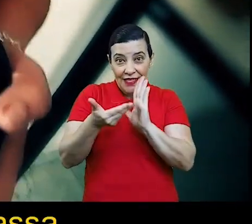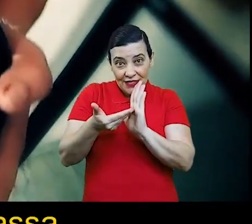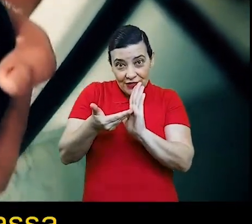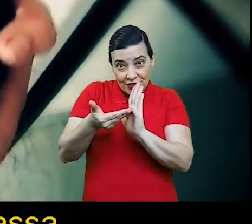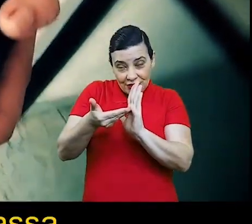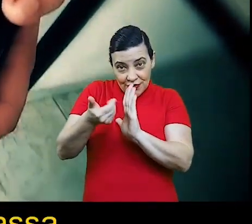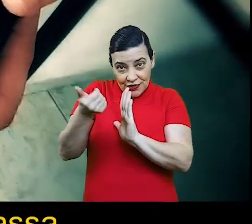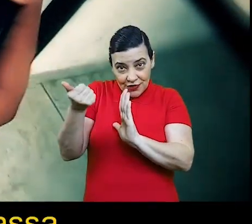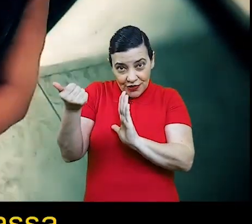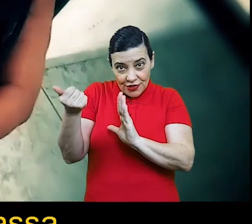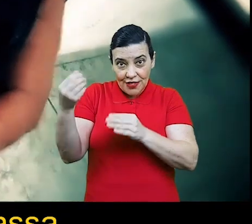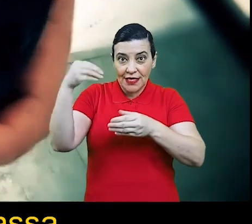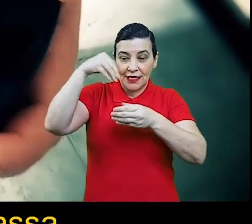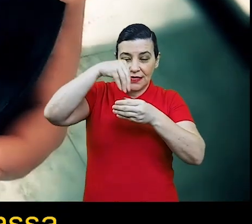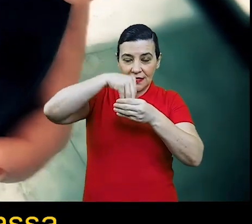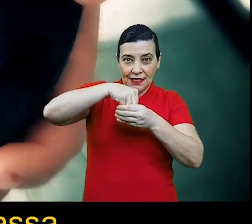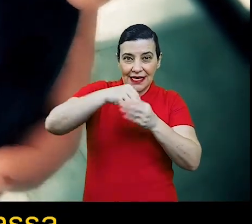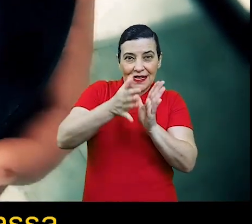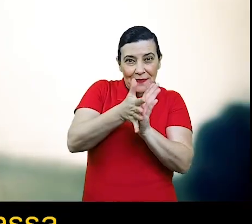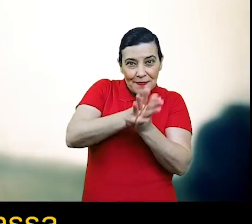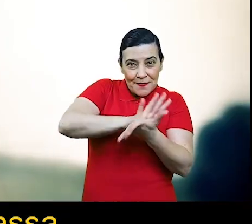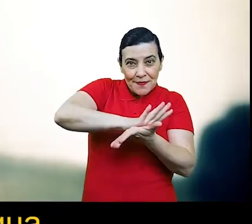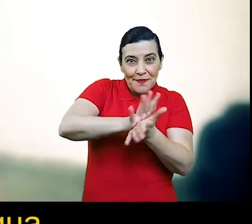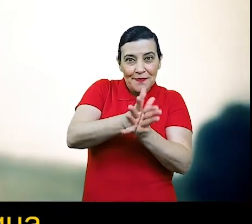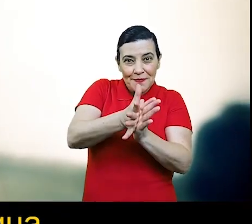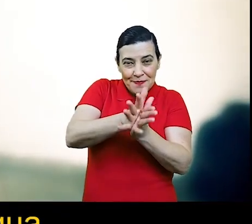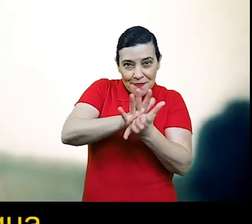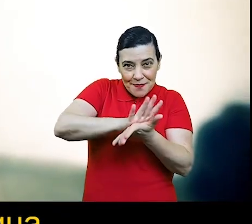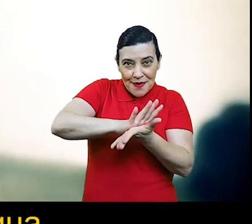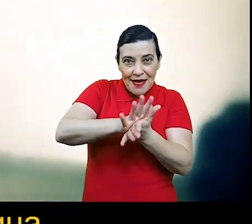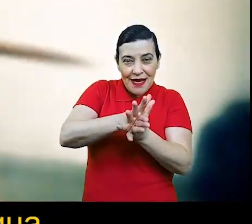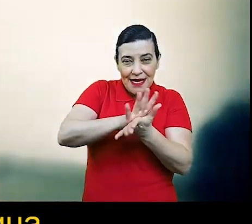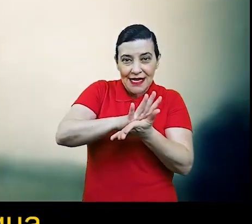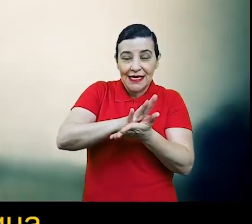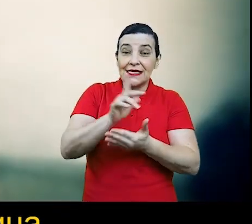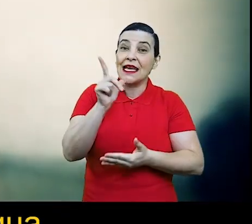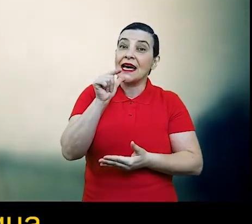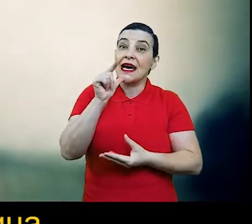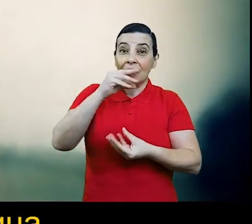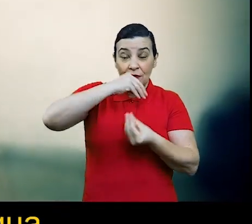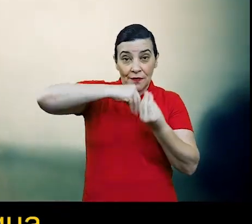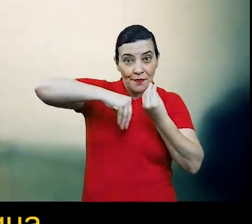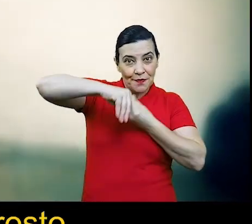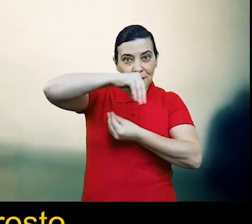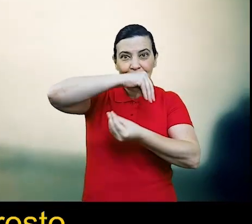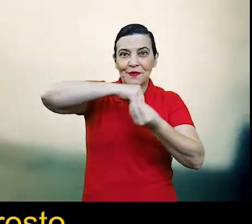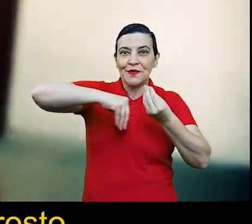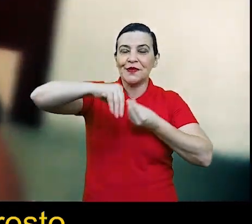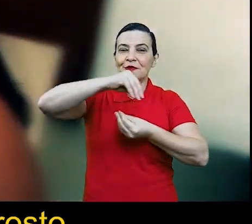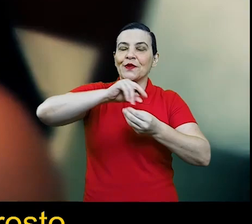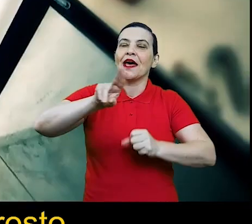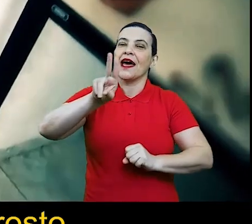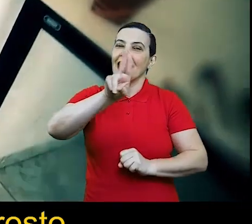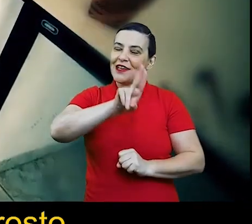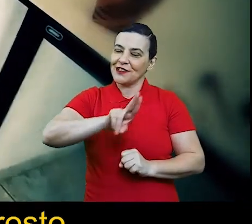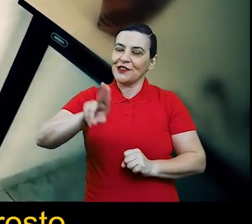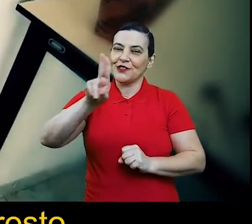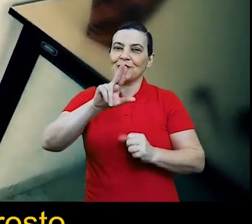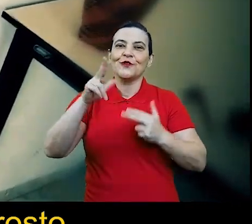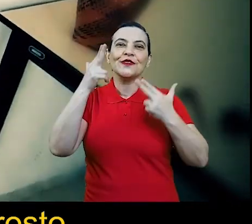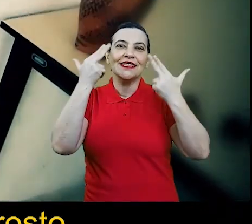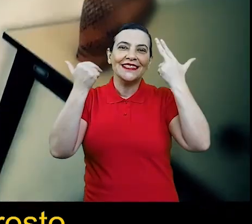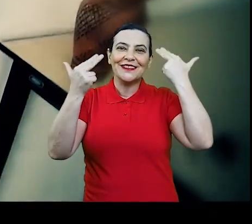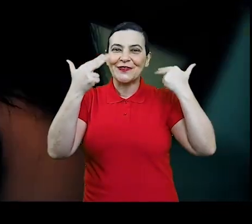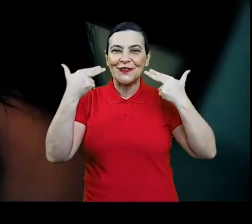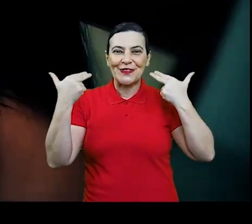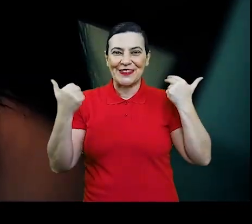tira a sementinha da casca e amassa e a gente bate, põe um pouquinho de água e aí a gente utiliza o urucum